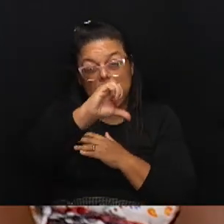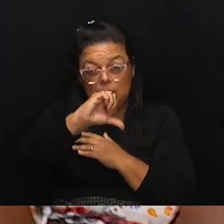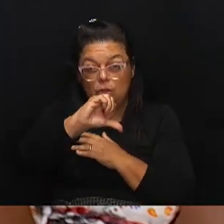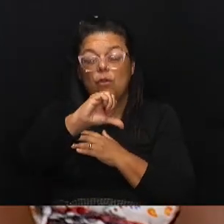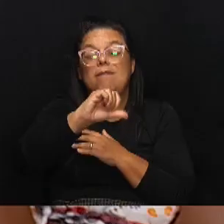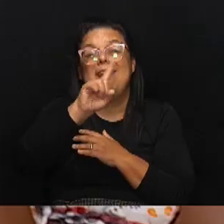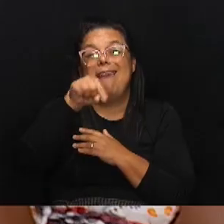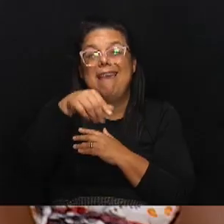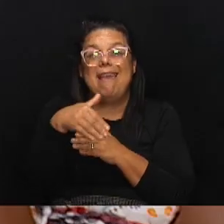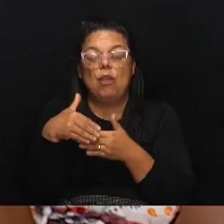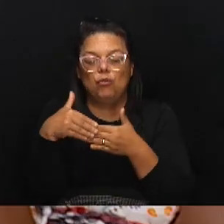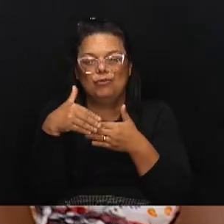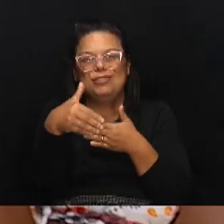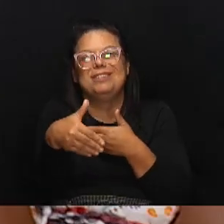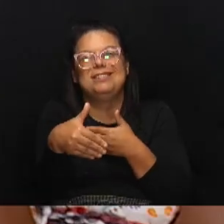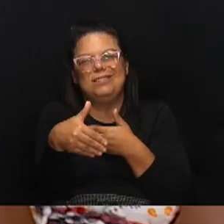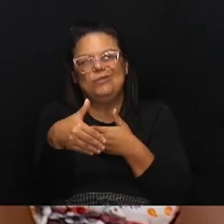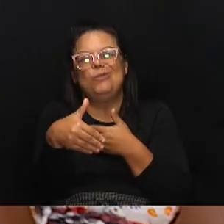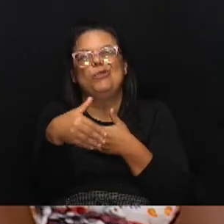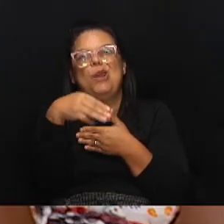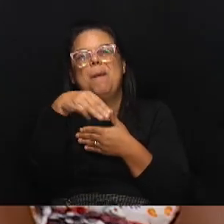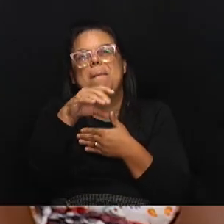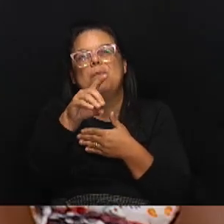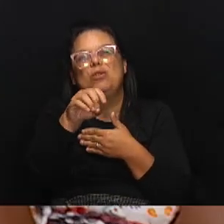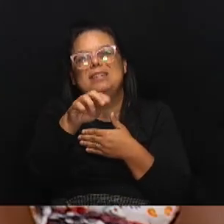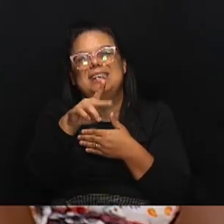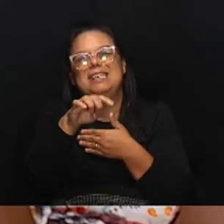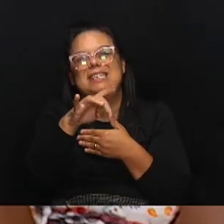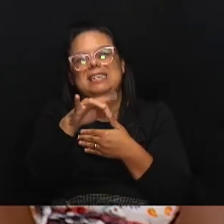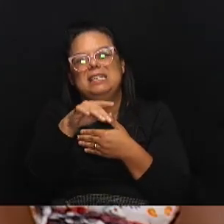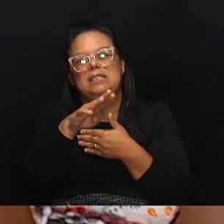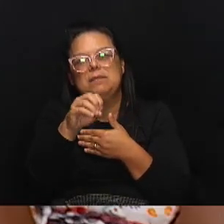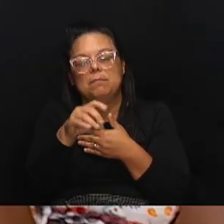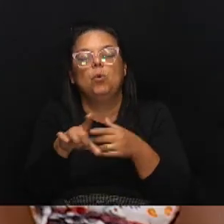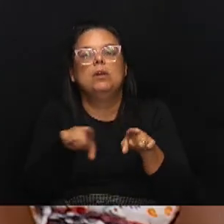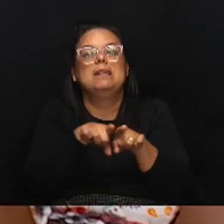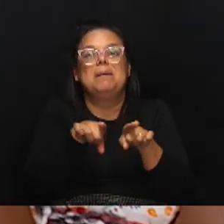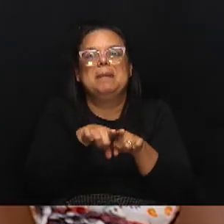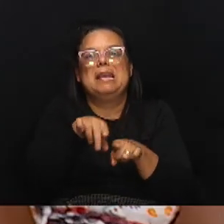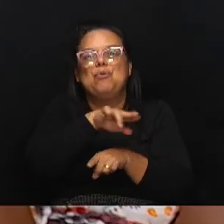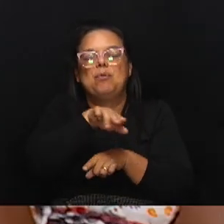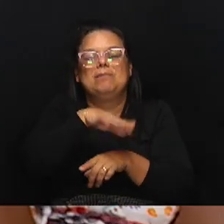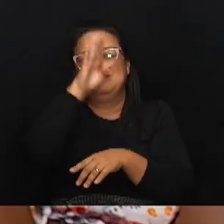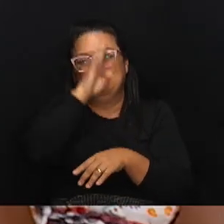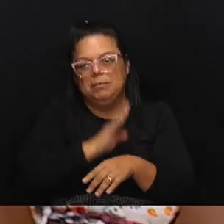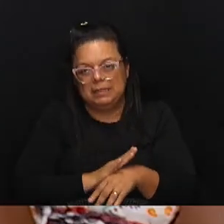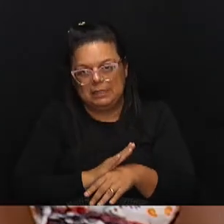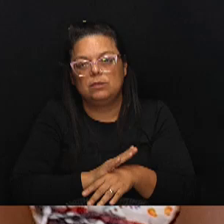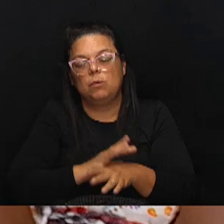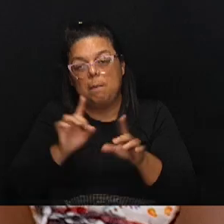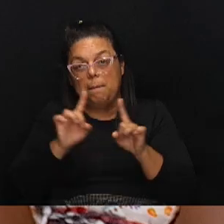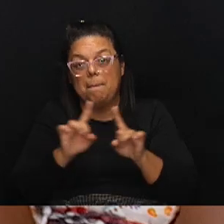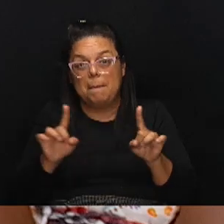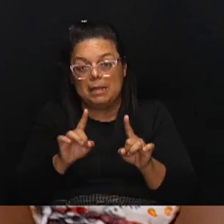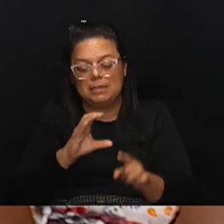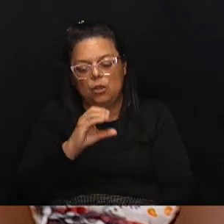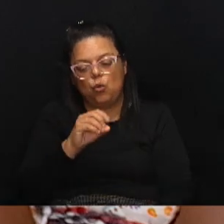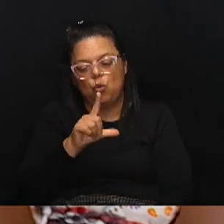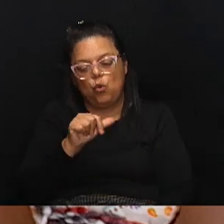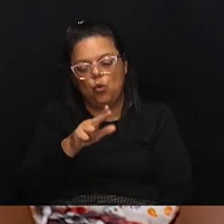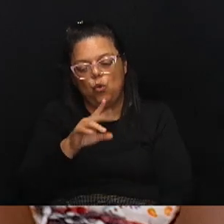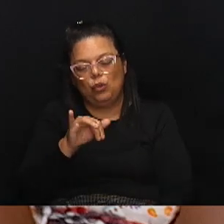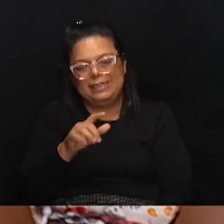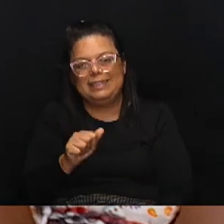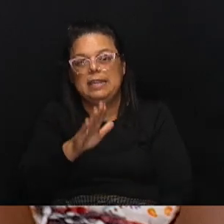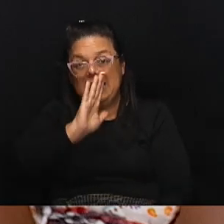o início do modernismo, mesmo que no Brasil muito apagado, não existe ainda o Brasil independente. Então, a colônia, que já